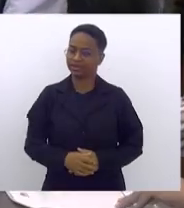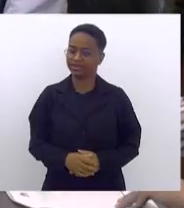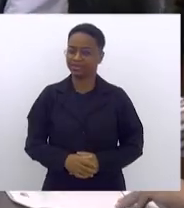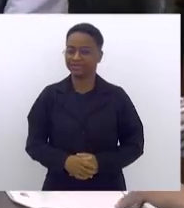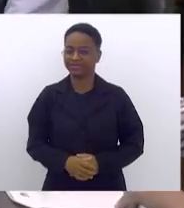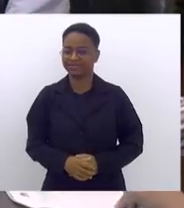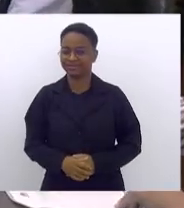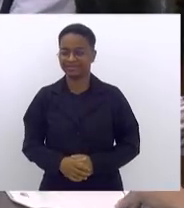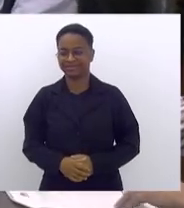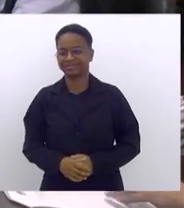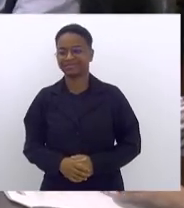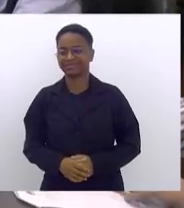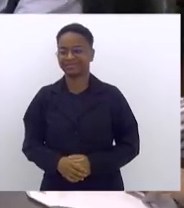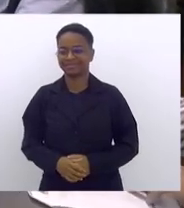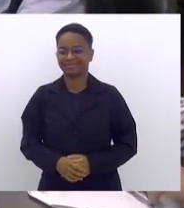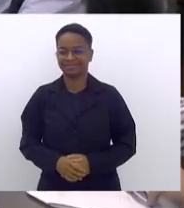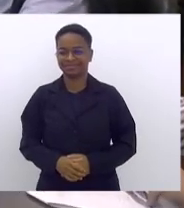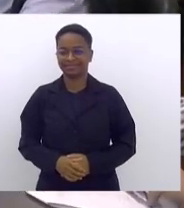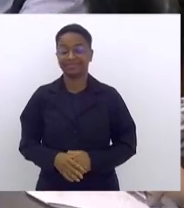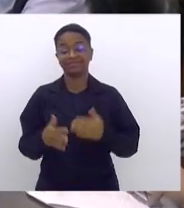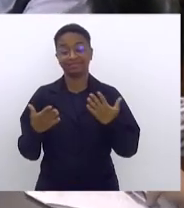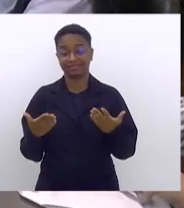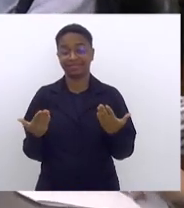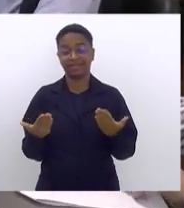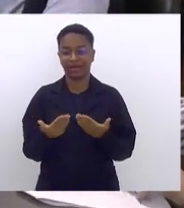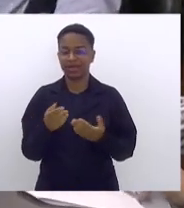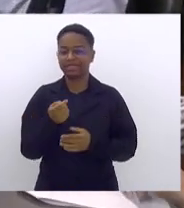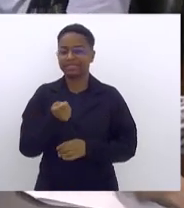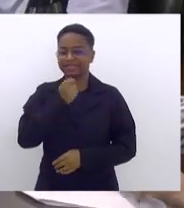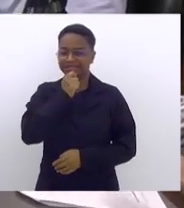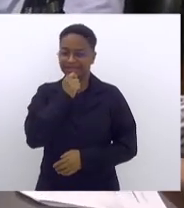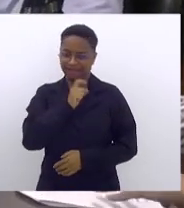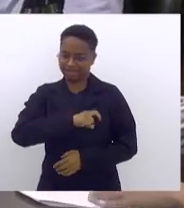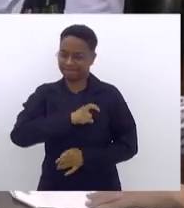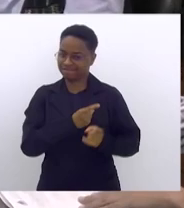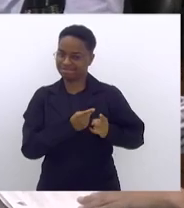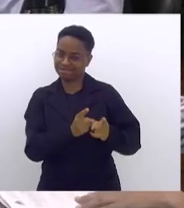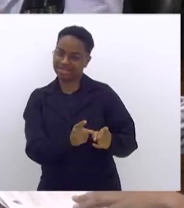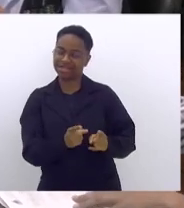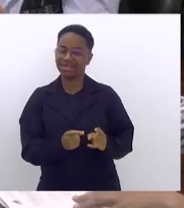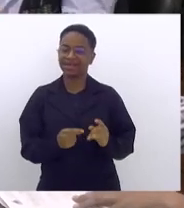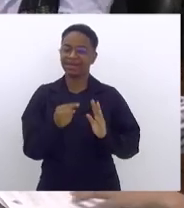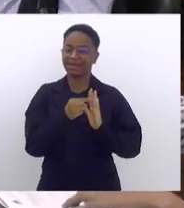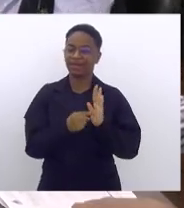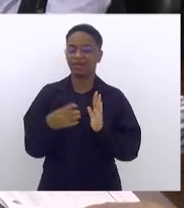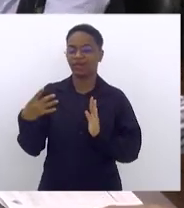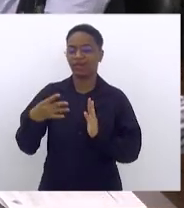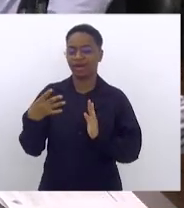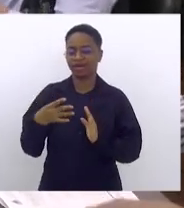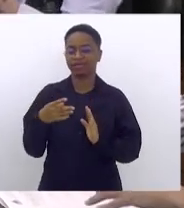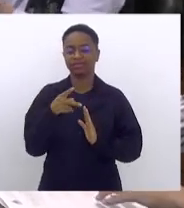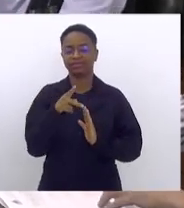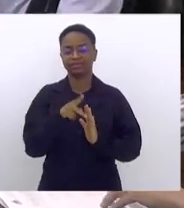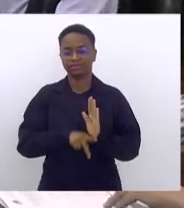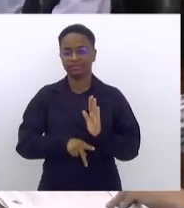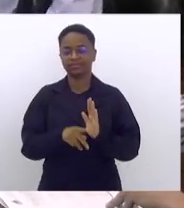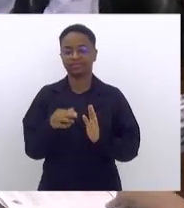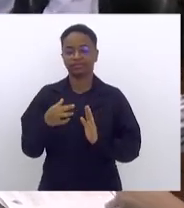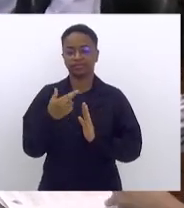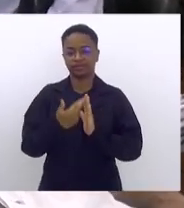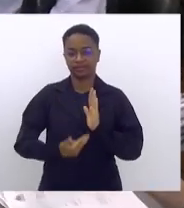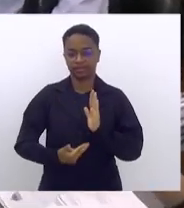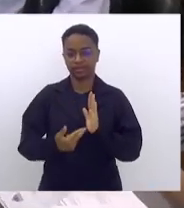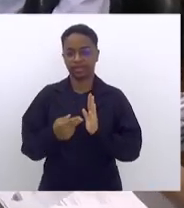maior, muito bom. Passemos, então, sem maldades, ao item 4 da pauta, projeto de relatoria da deputada Verônica Lima, o